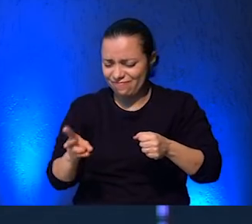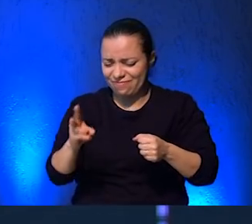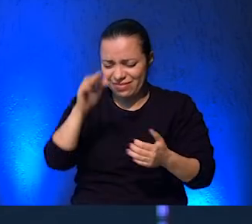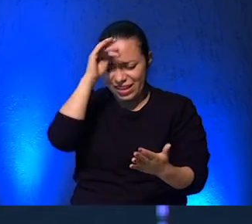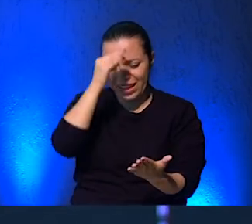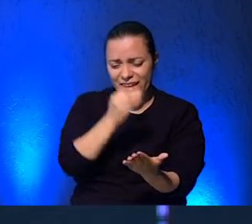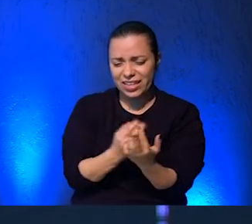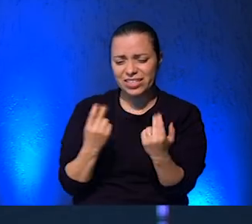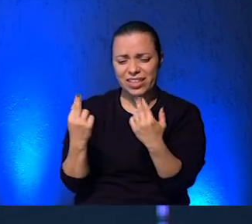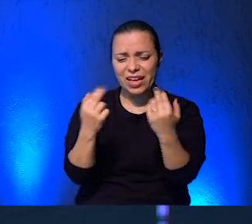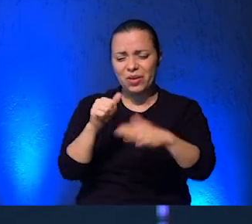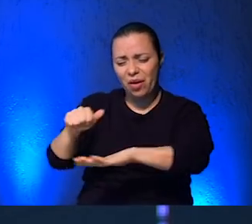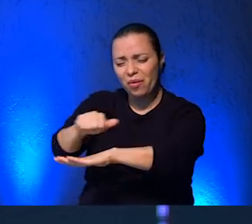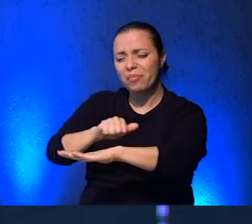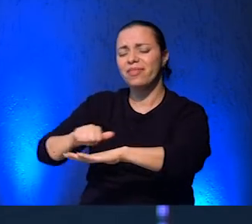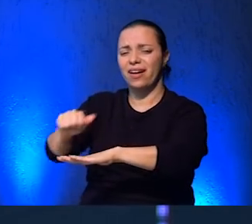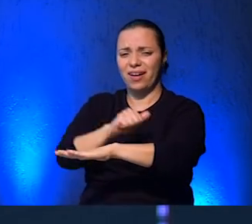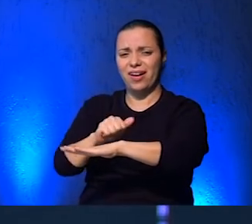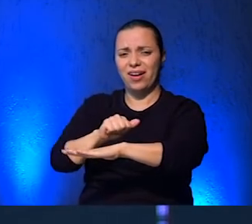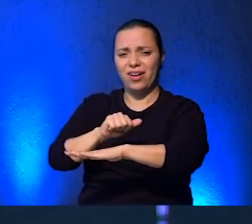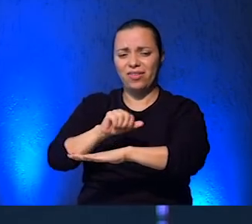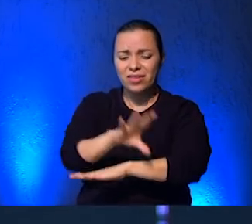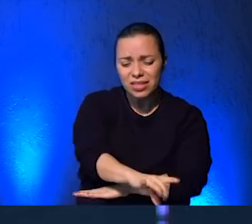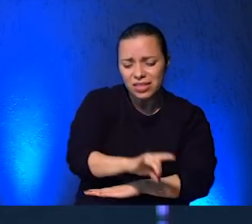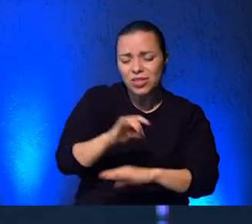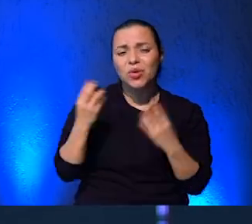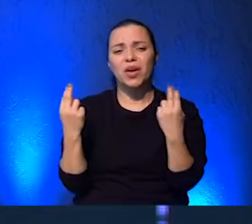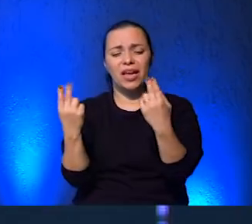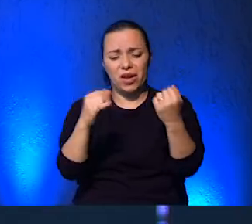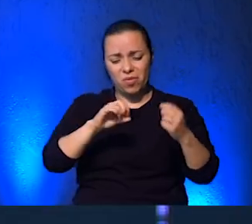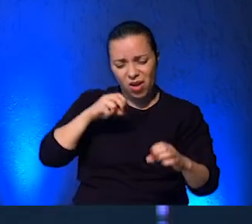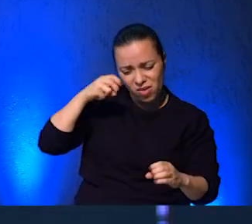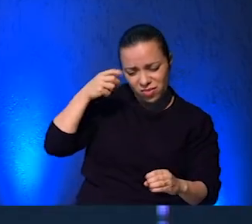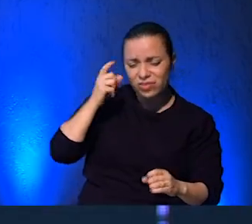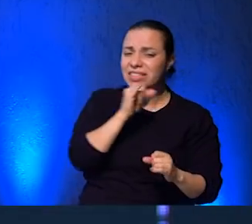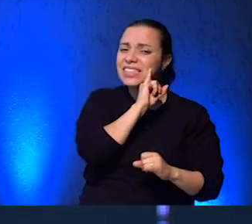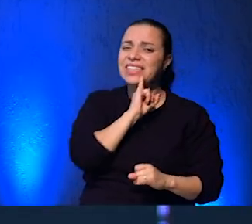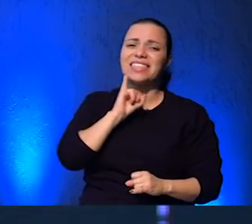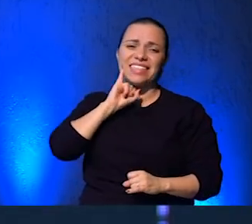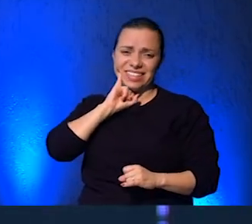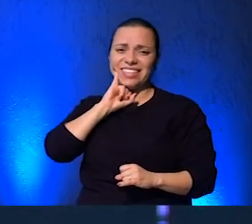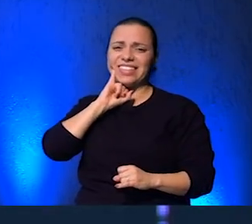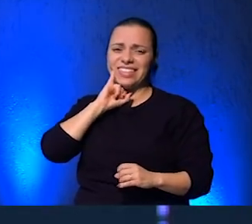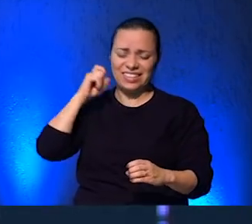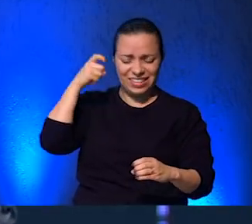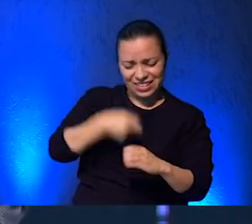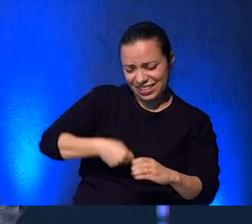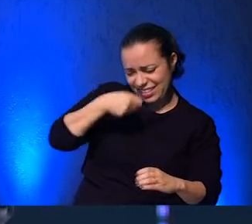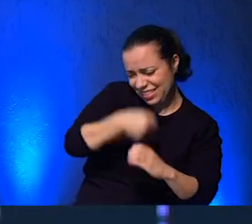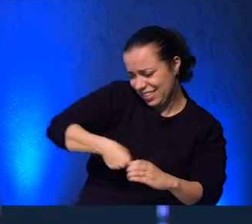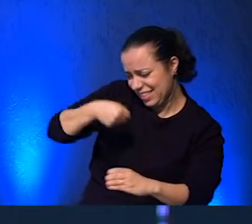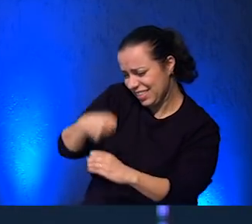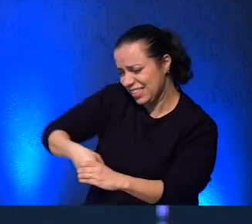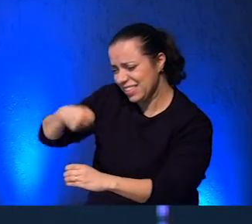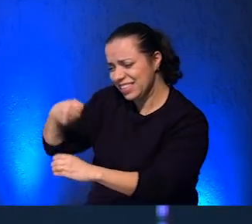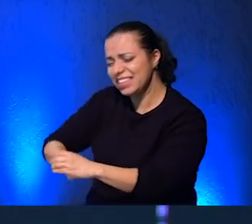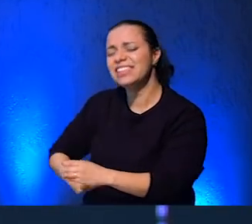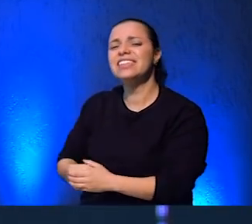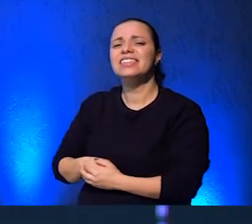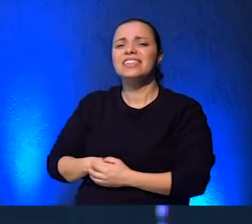abraão tem iniciativa de isaac de desentulhar os posso secava quantos forem necessários